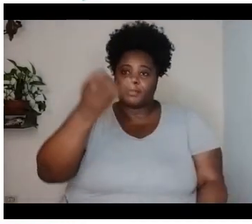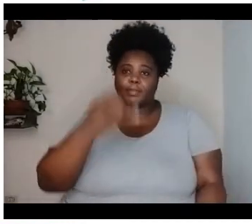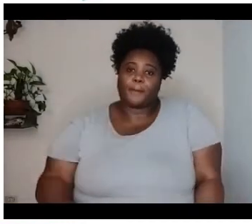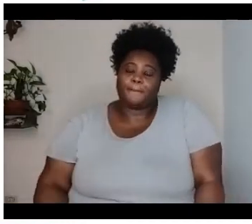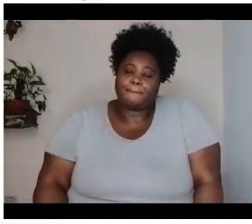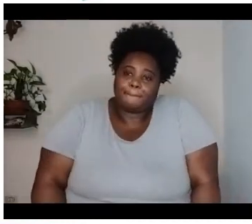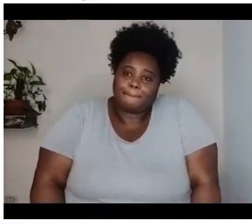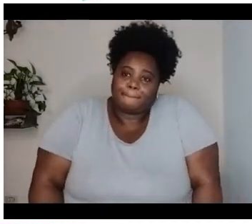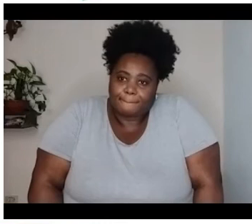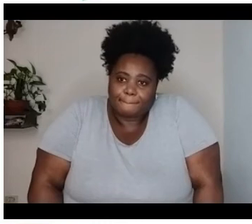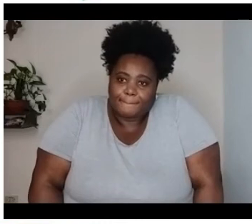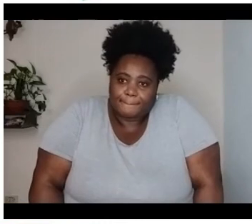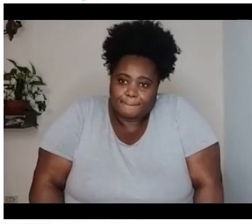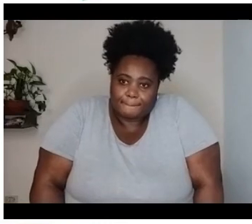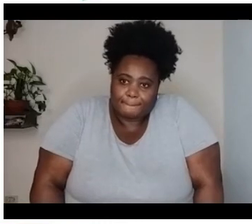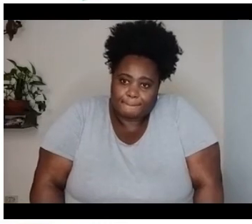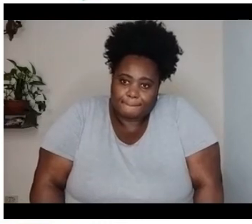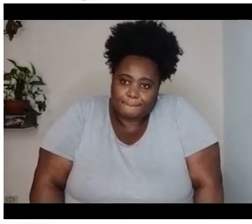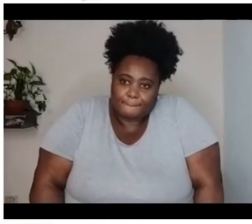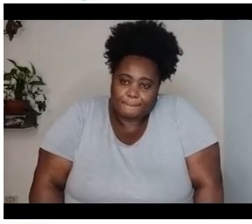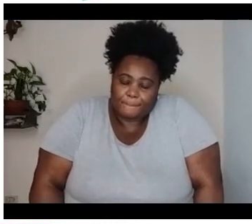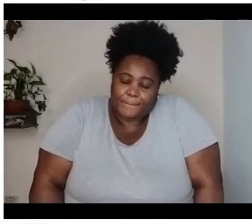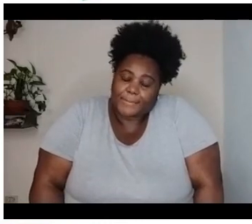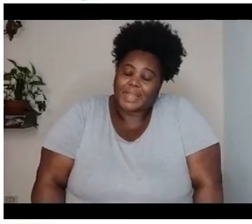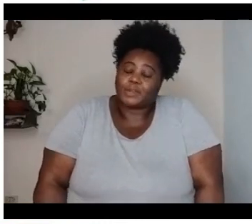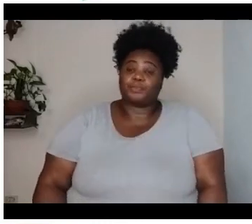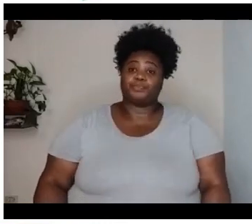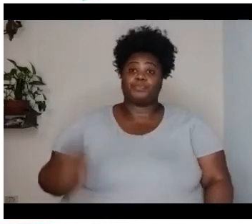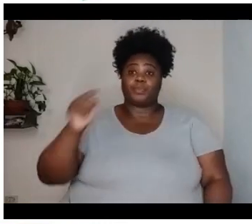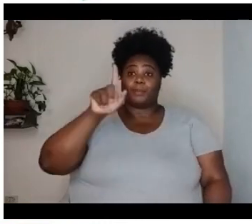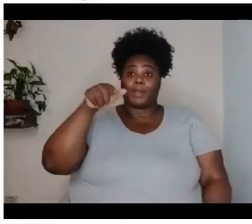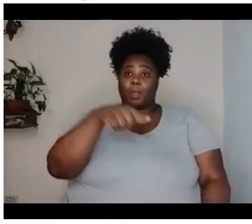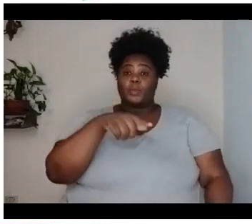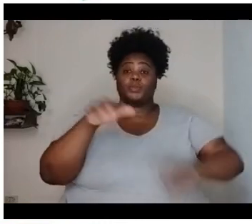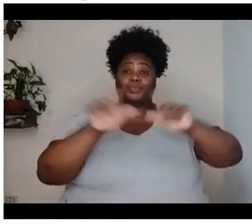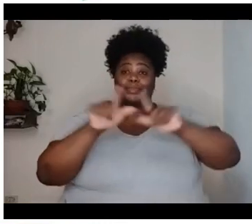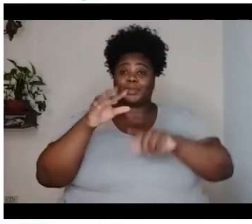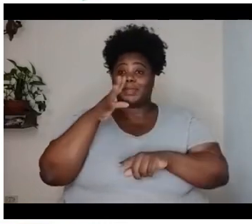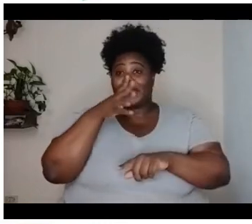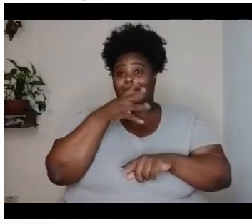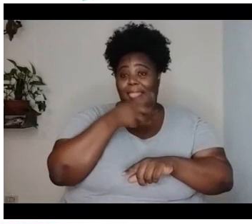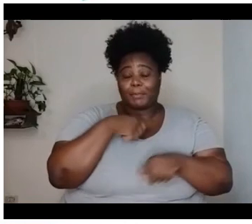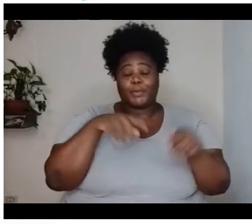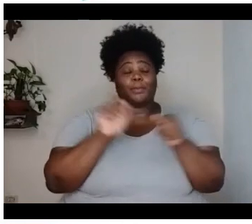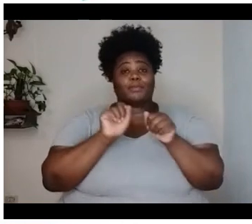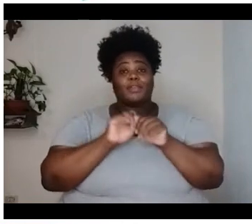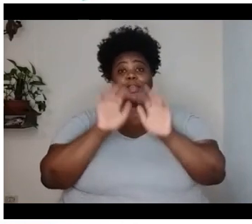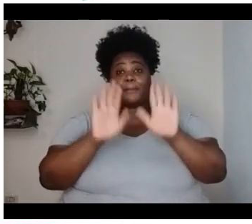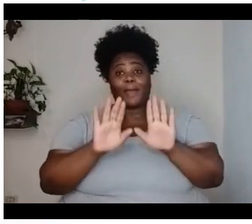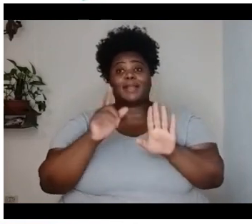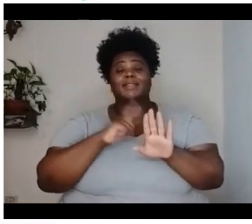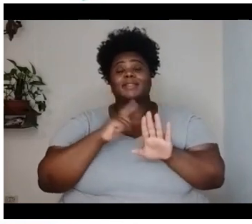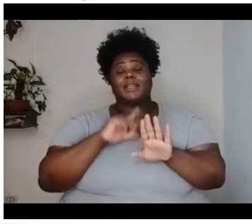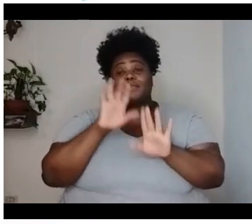O Cantando na Chuva foi um trabalho que demorou para ser feito, como todos os outros, mas ele teve uma peculiaridade